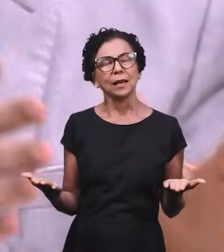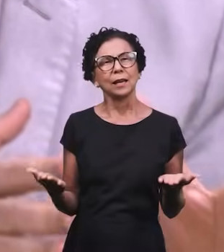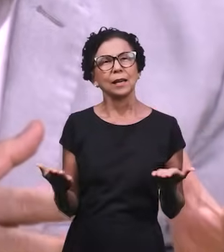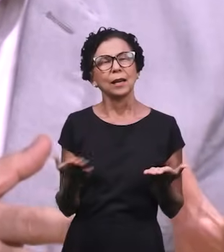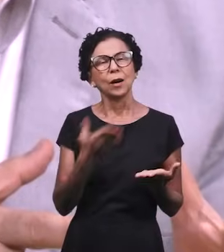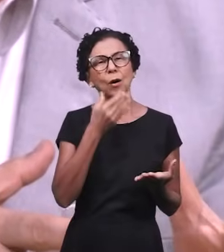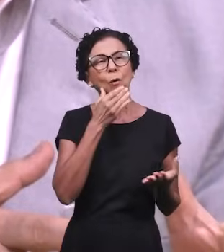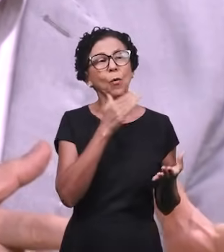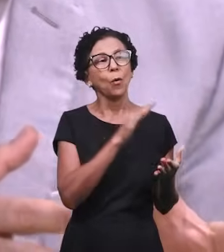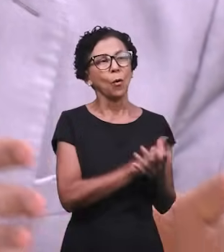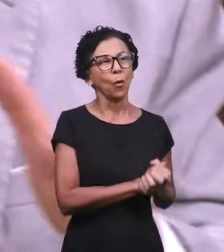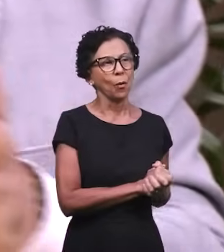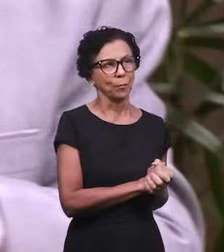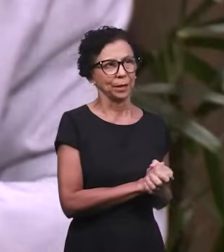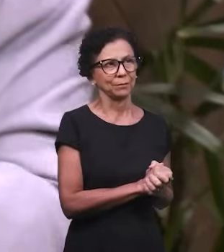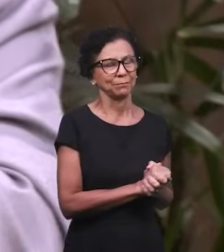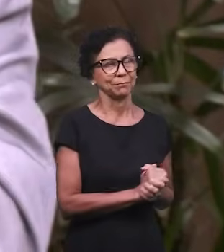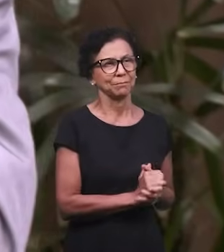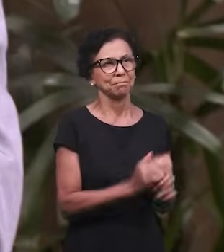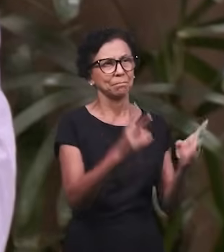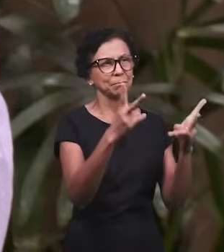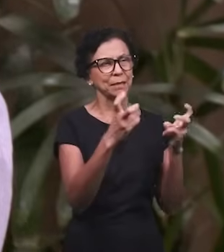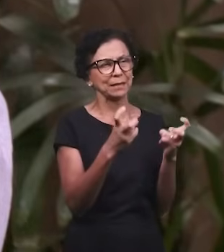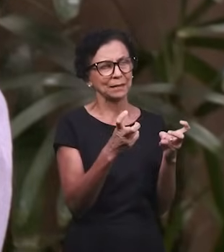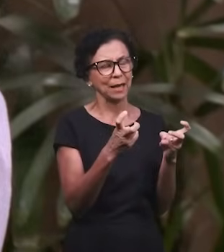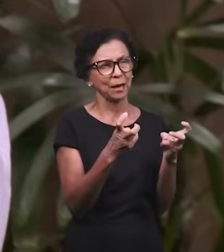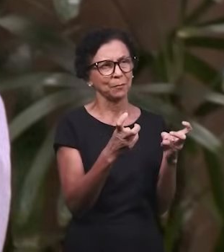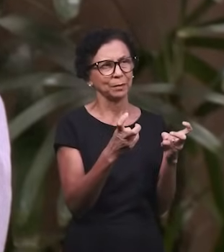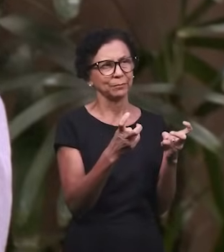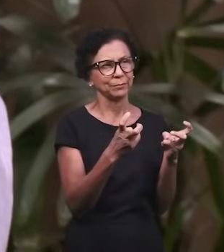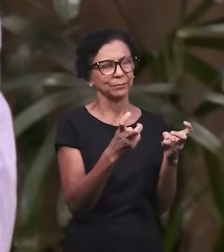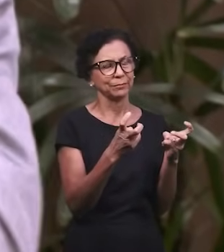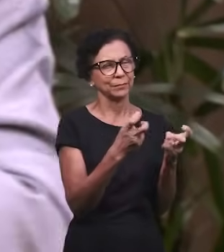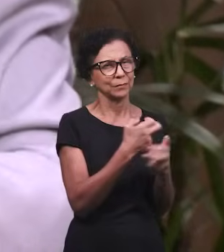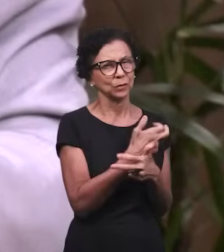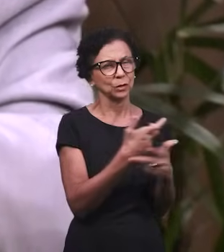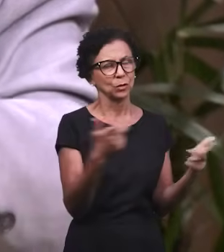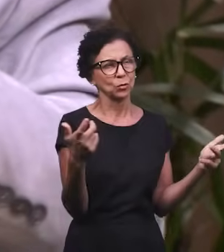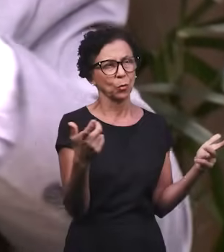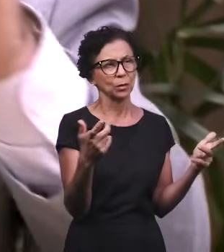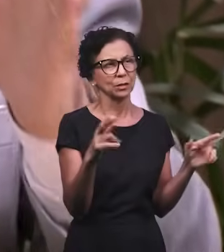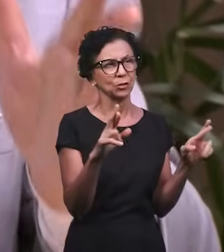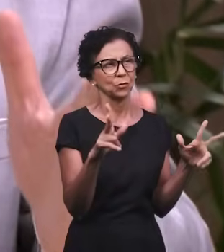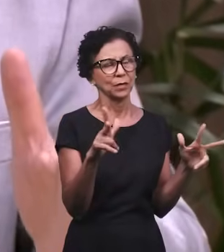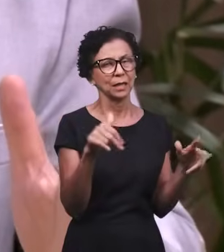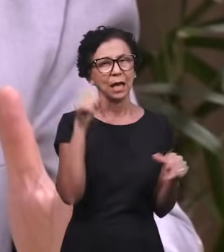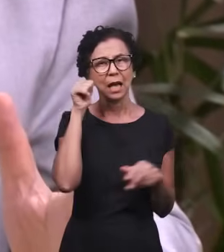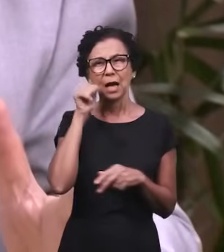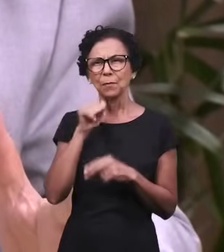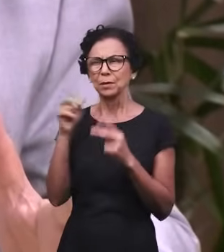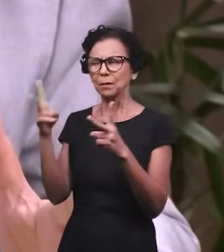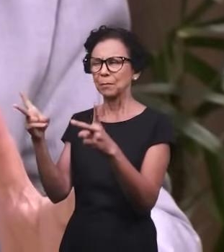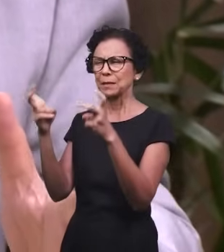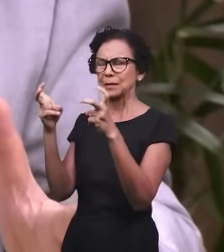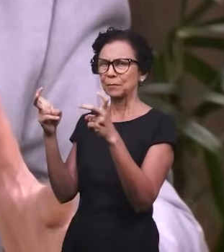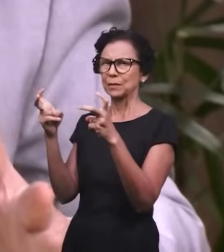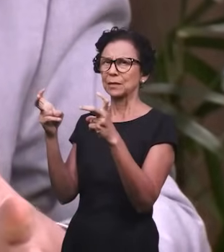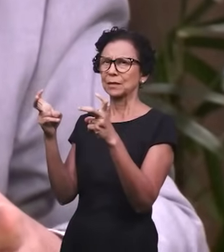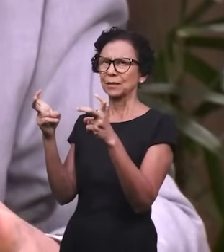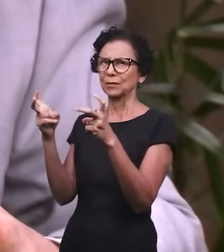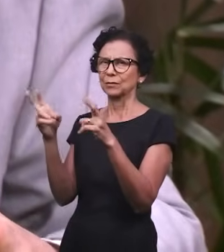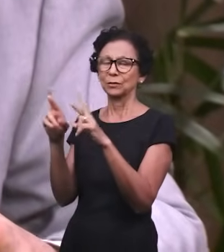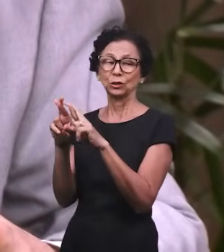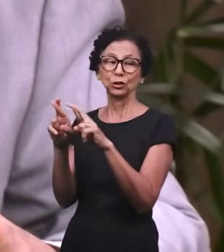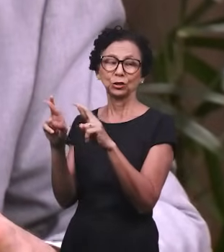mente masculina é diferente da maneira de reação da mente feminina são duas mentes eh diferentes e que